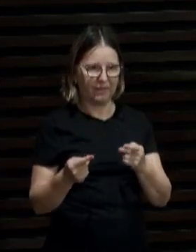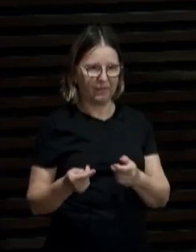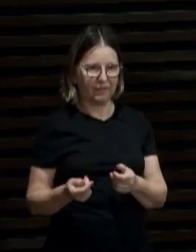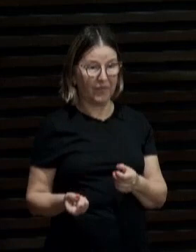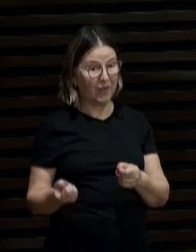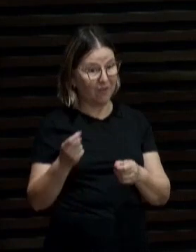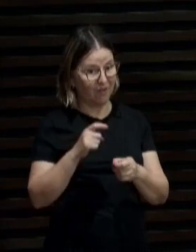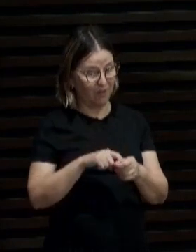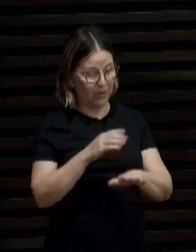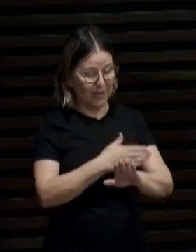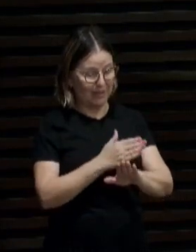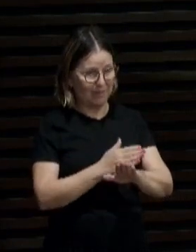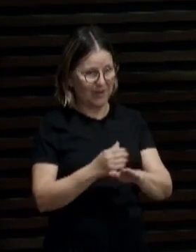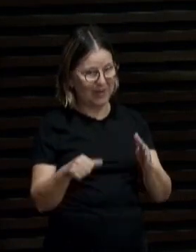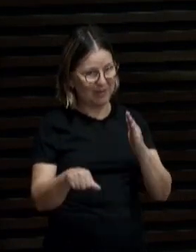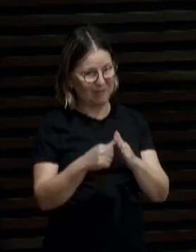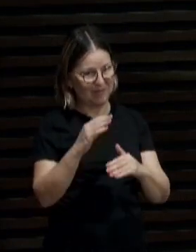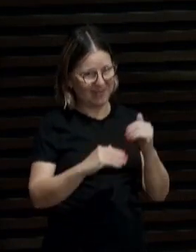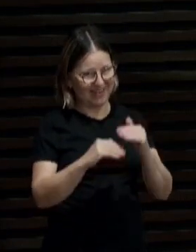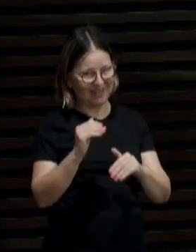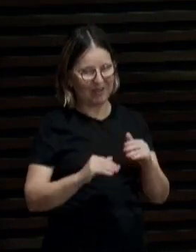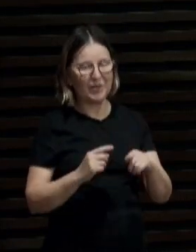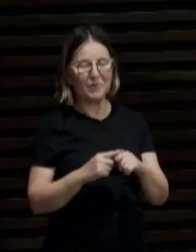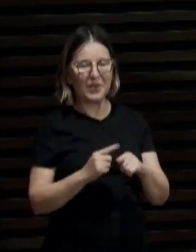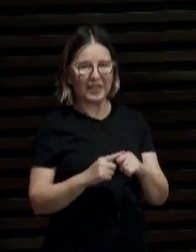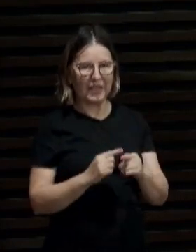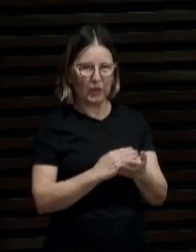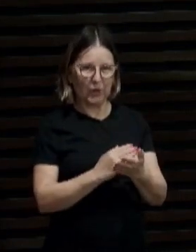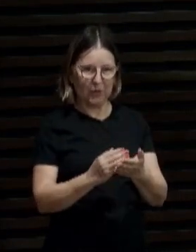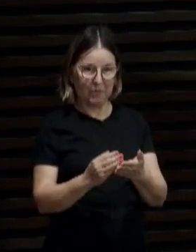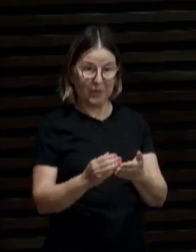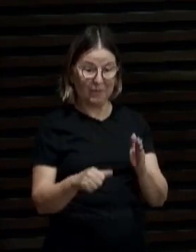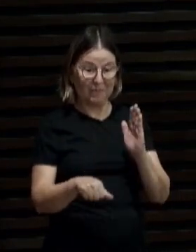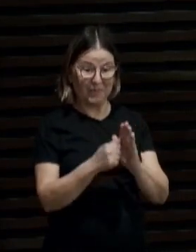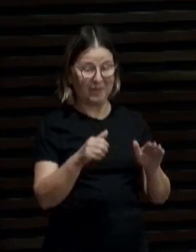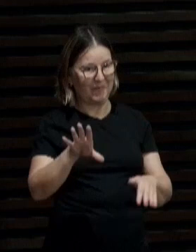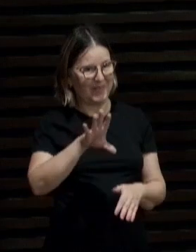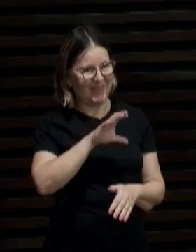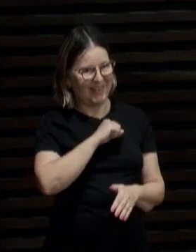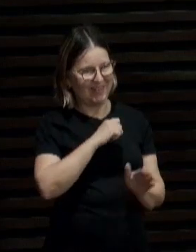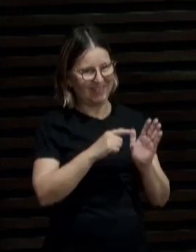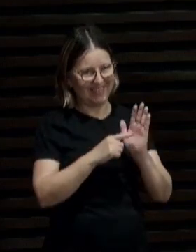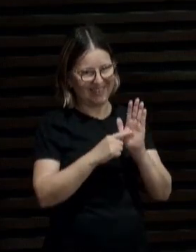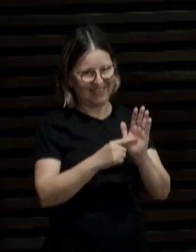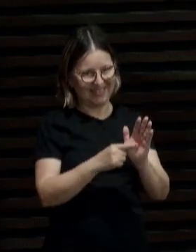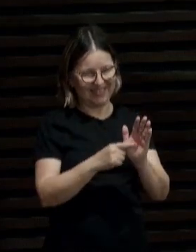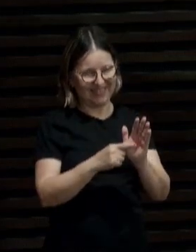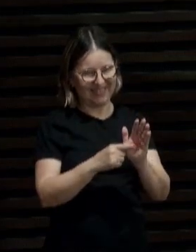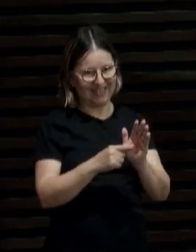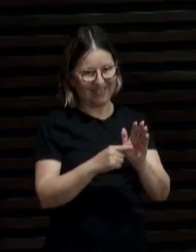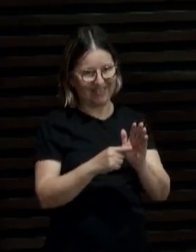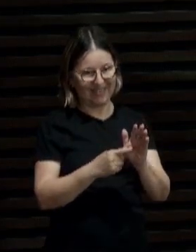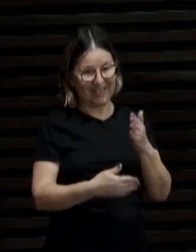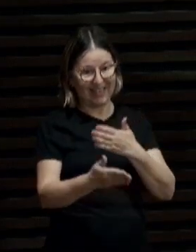primeiras obras, como vocês eram lá, porque lá no início, o primeiro amor deles se manifestava na forma das primeiras obras, mas